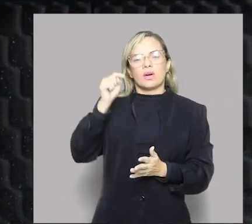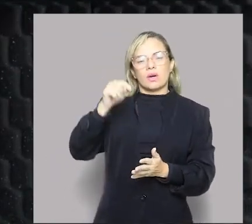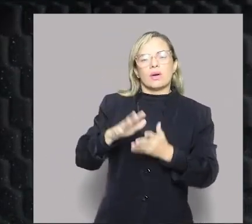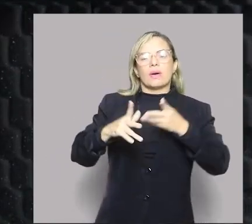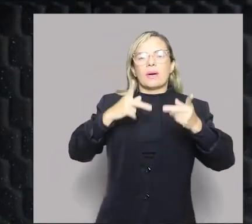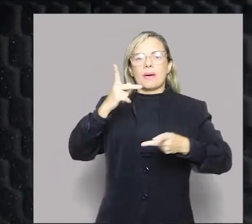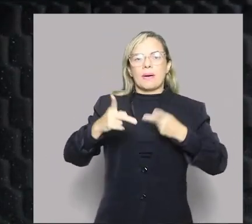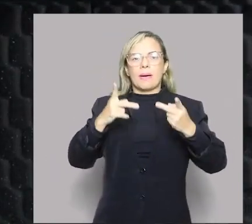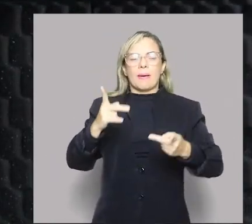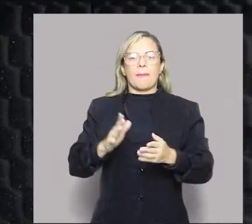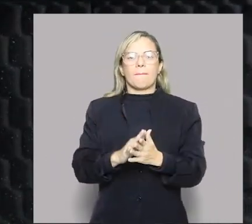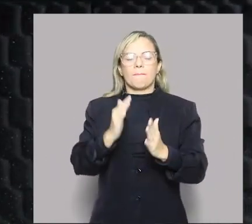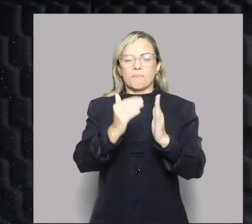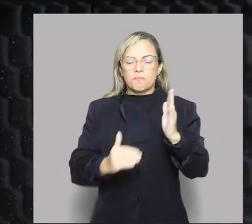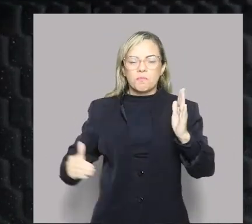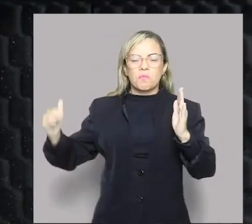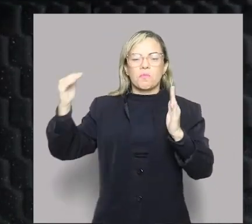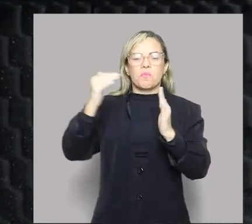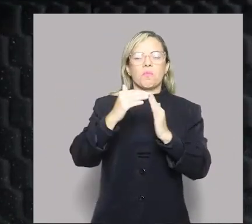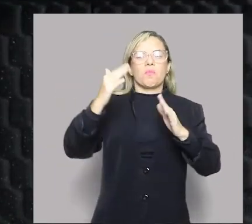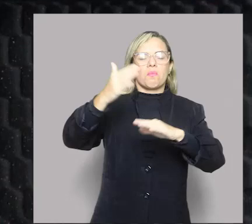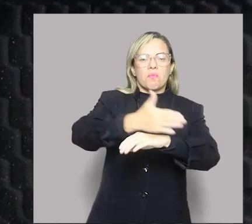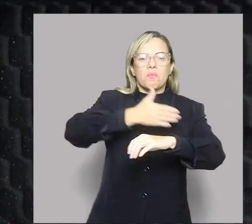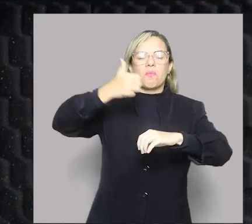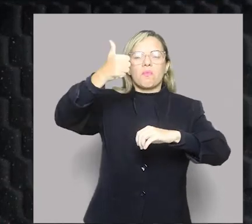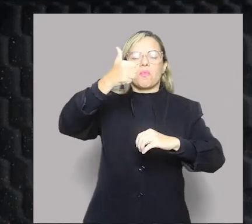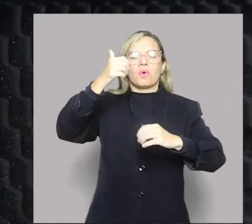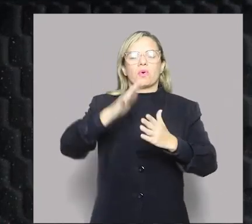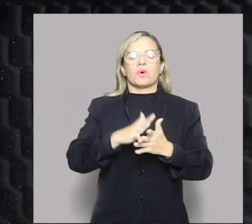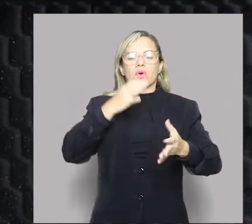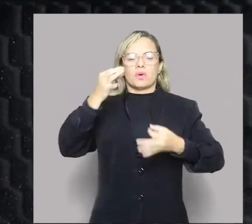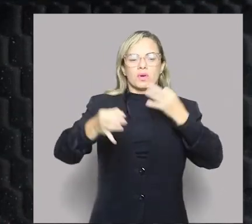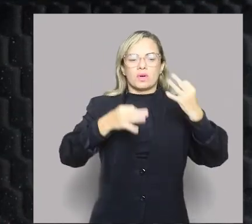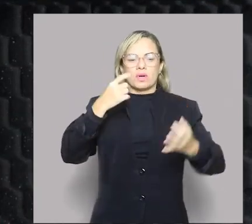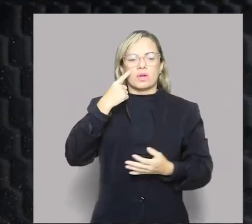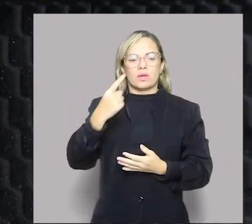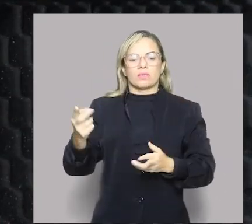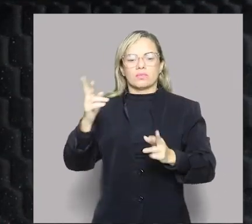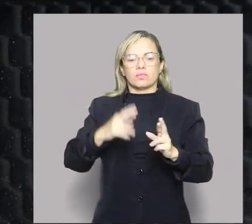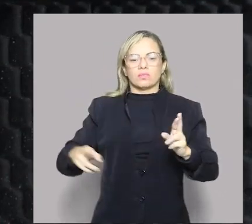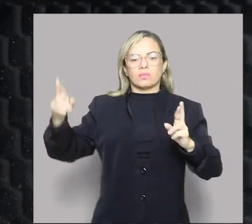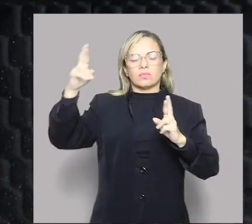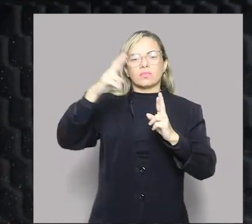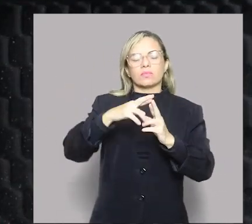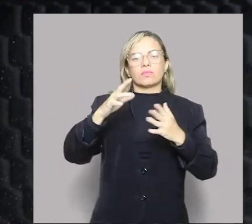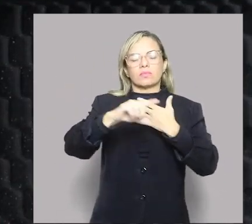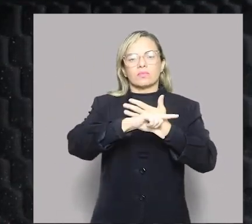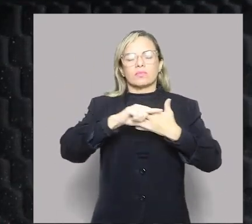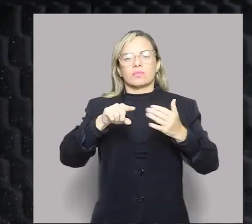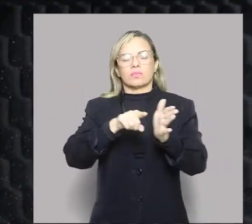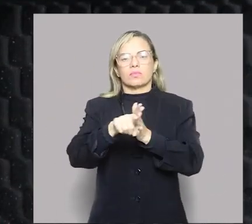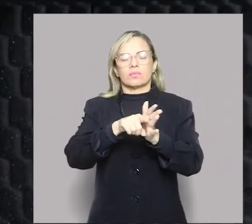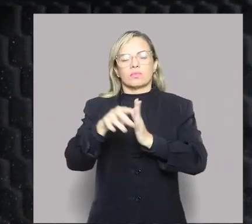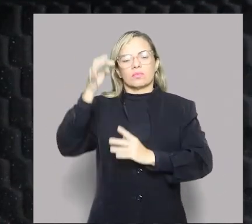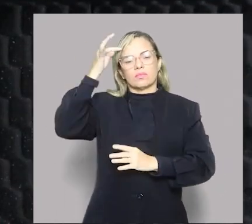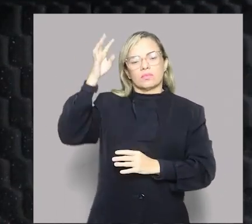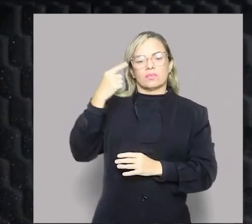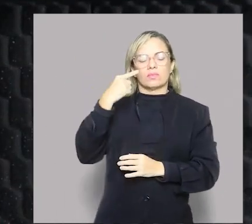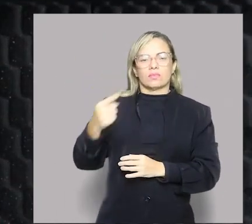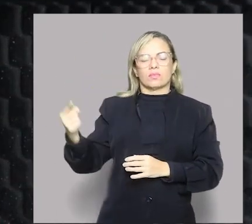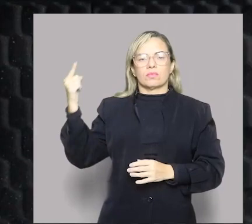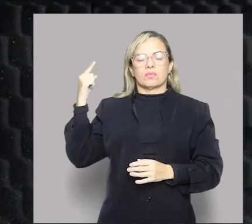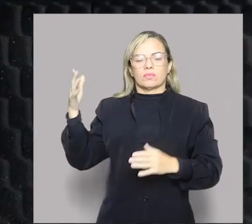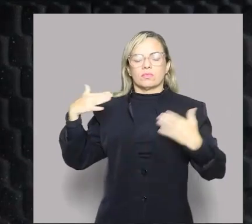sua argumentação. As referências e legitimações, elas fazem parte do que a teoria